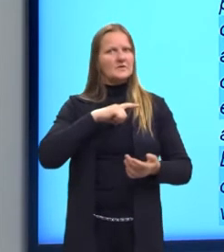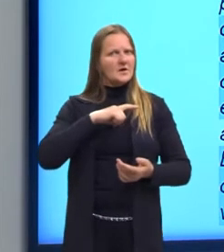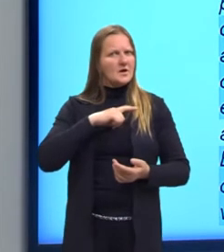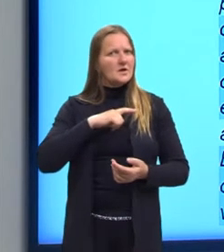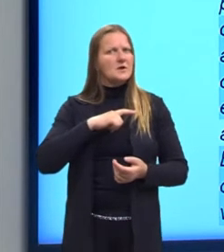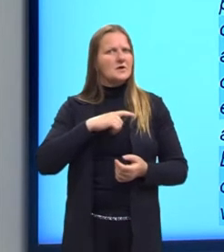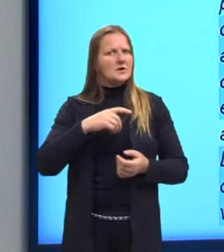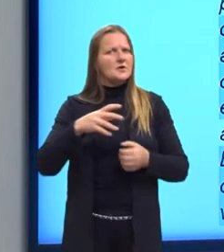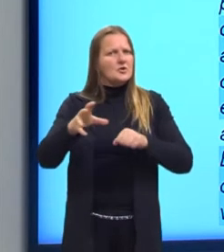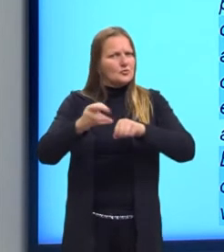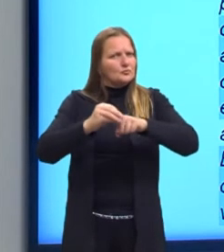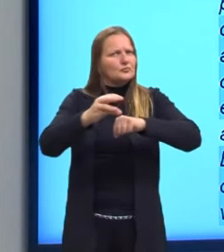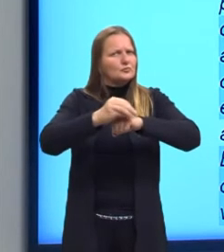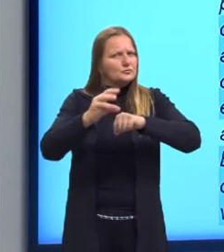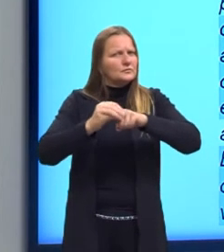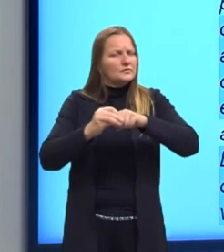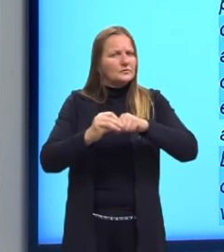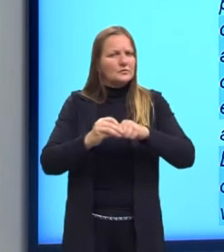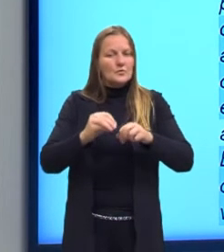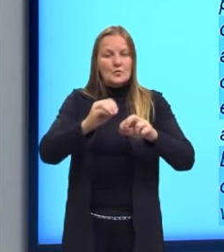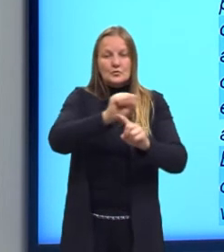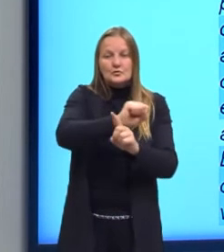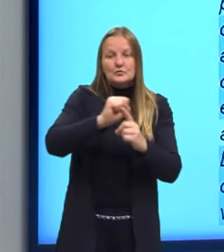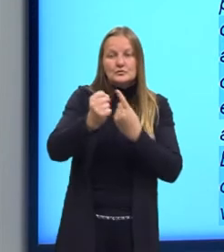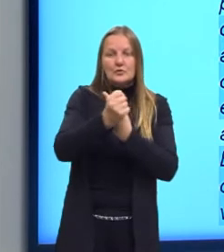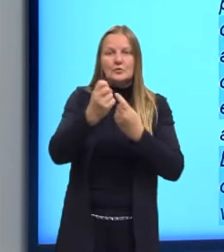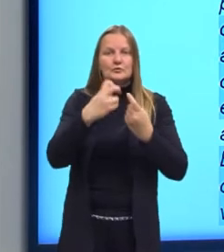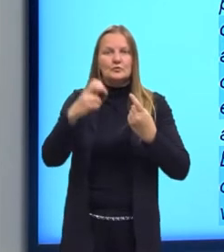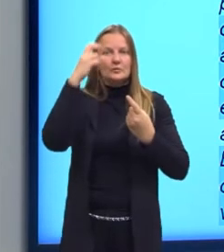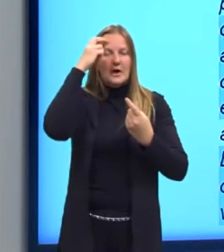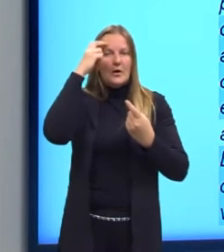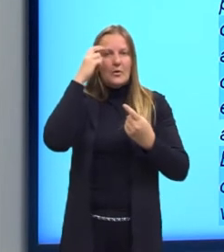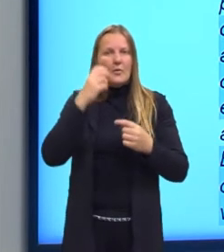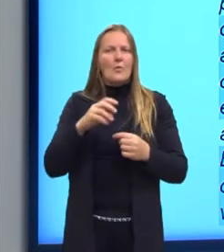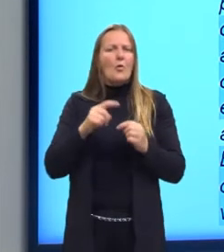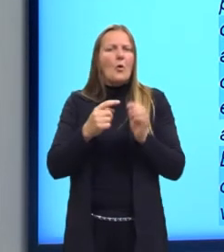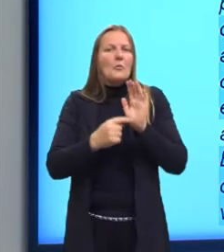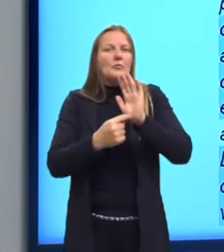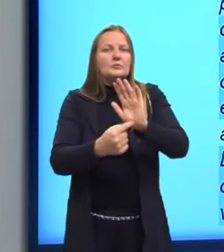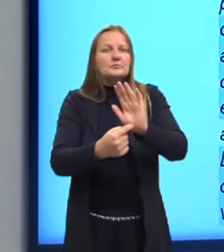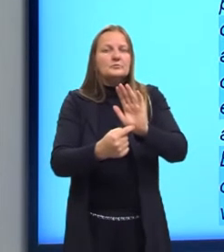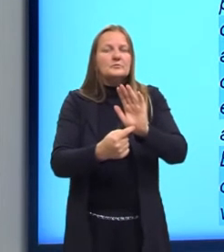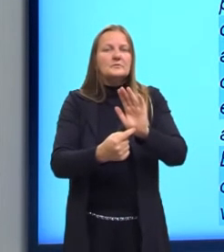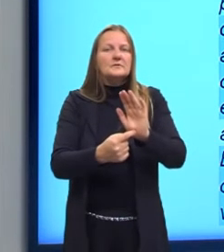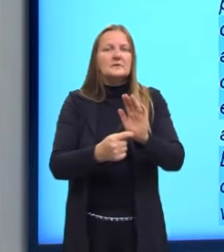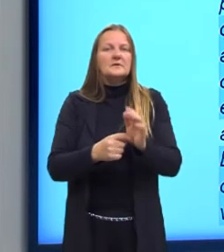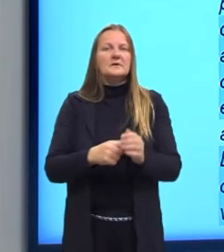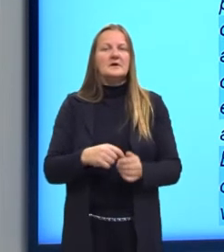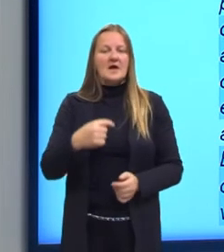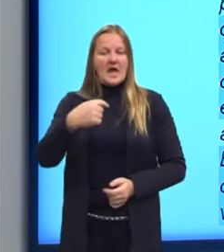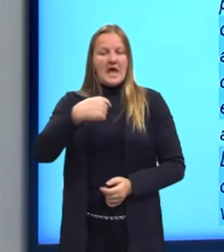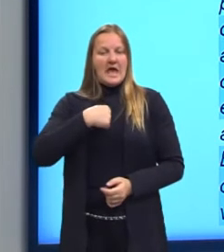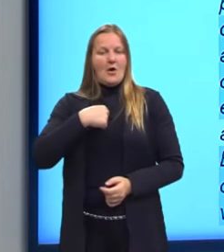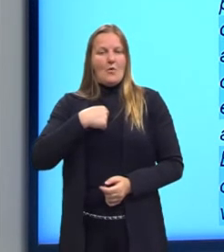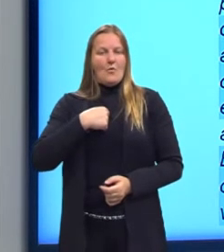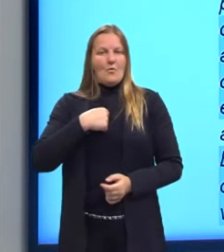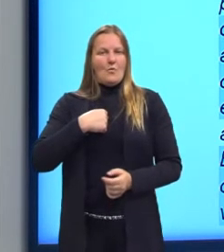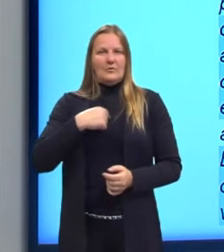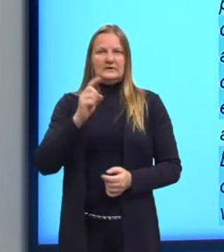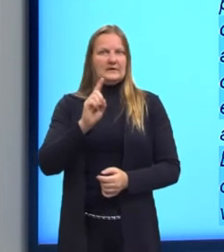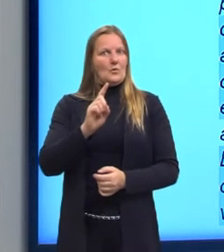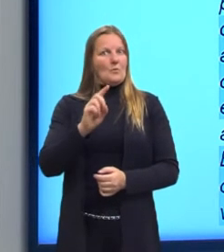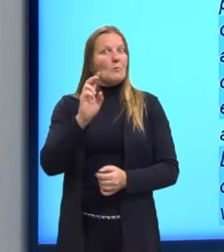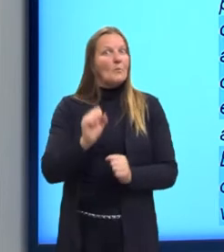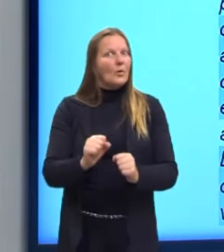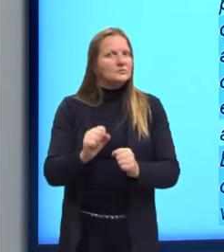do território sociocultural aquele pertence como eu faço para demonstrar isso sem usar a primeira pessoa do singular